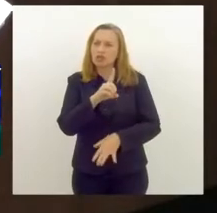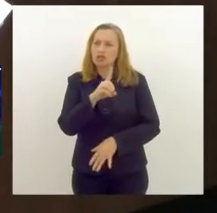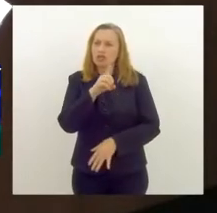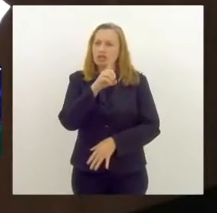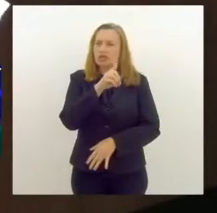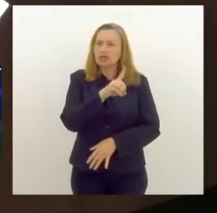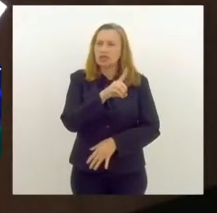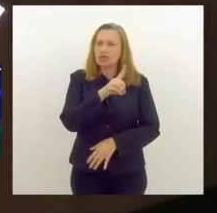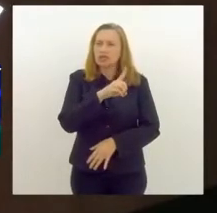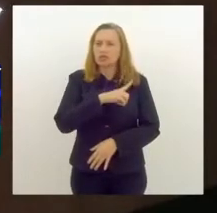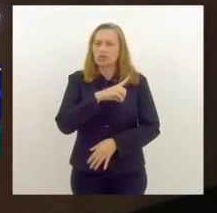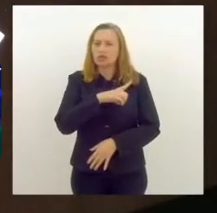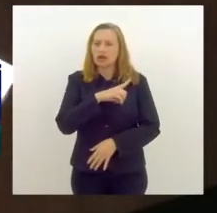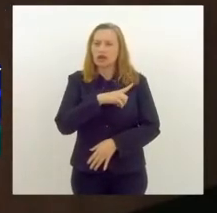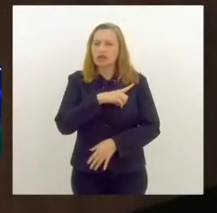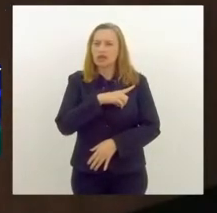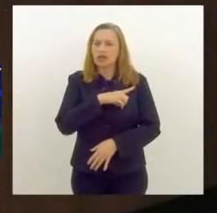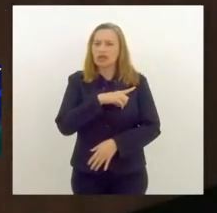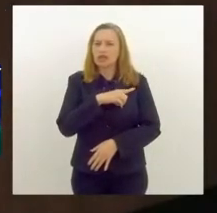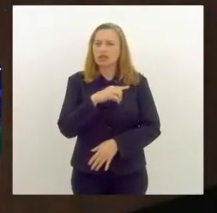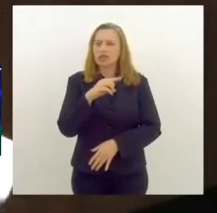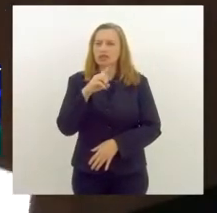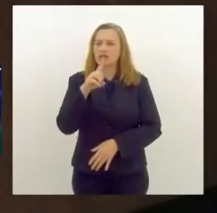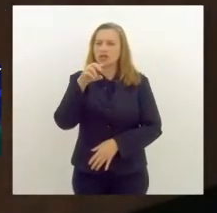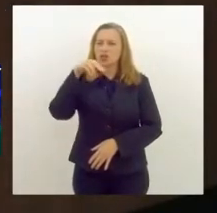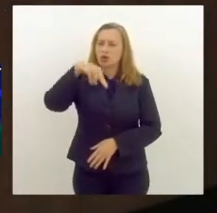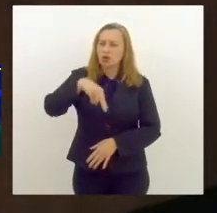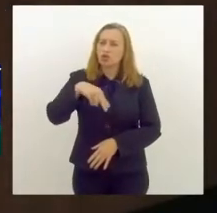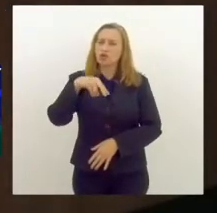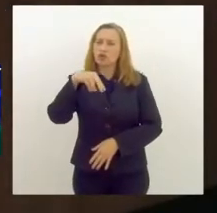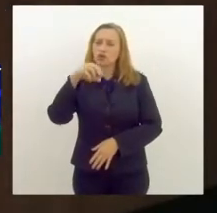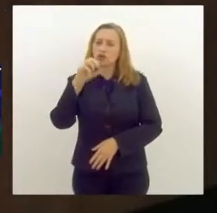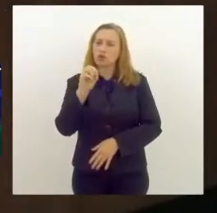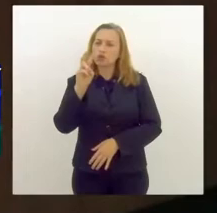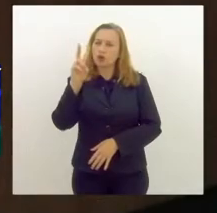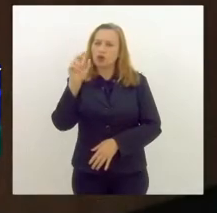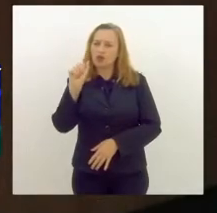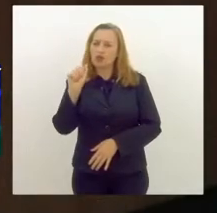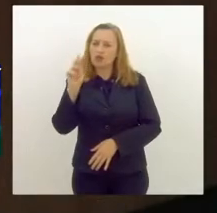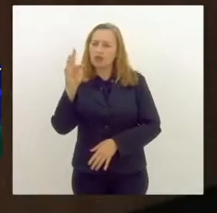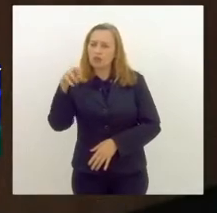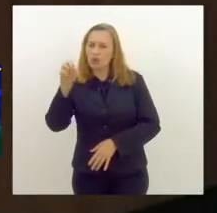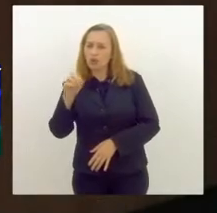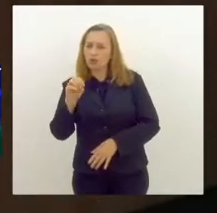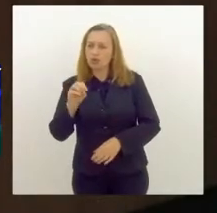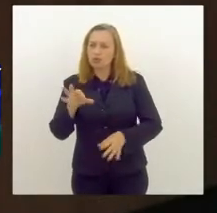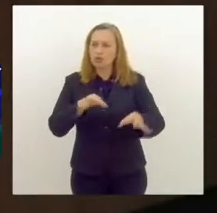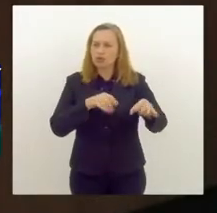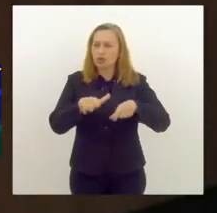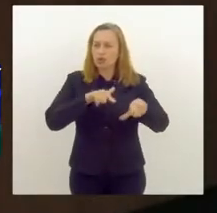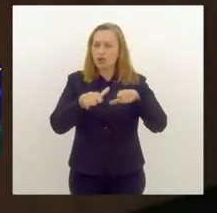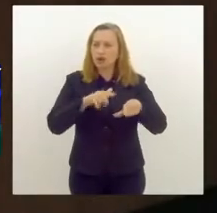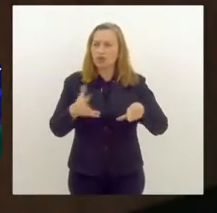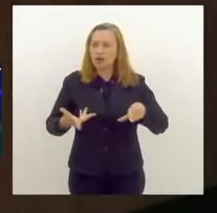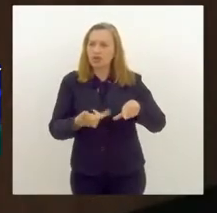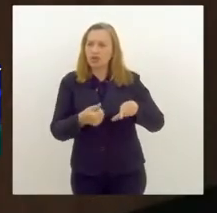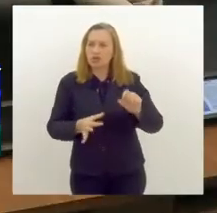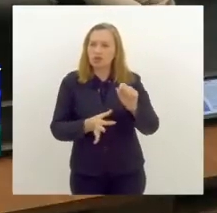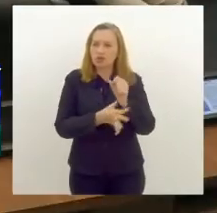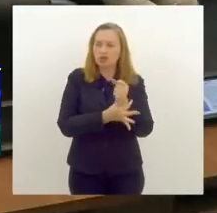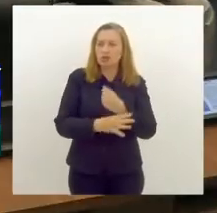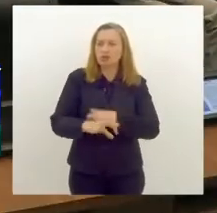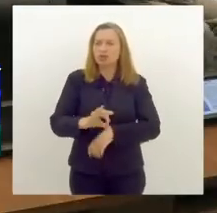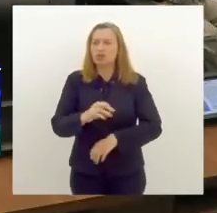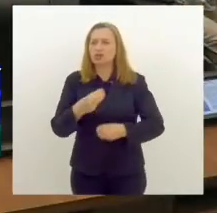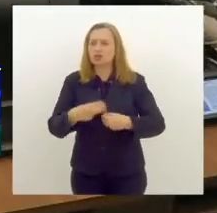de Nova Friburgo tem desempenhado um trabalho maravilhoso em prol da segurança do nosso município. Obrigado pela oportunidade, presidente.